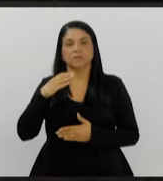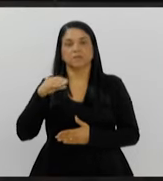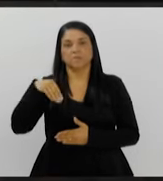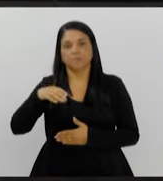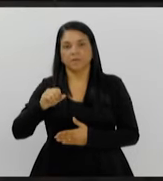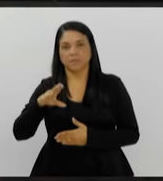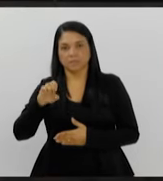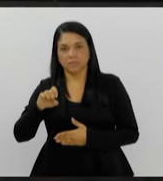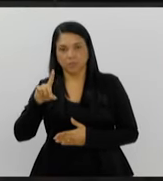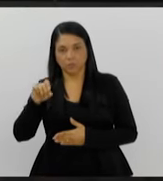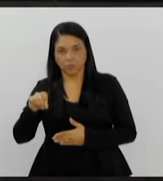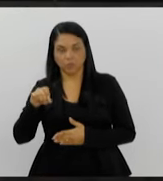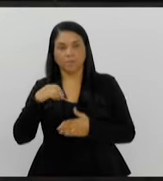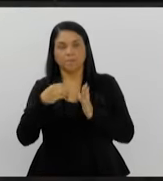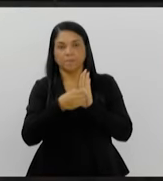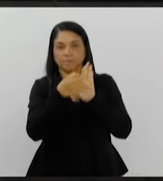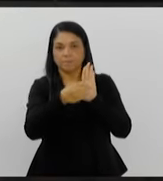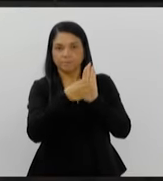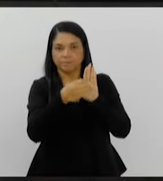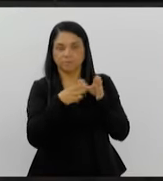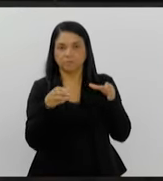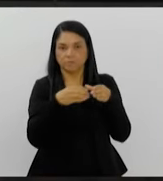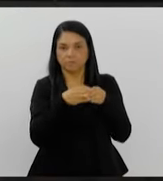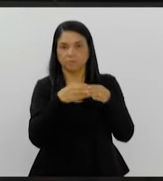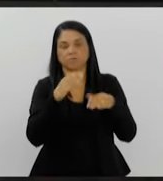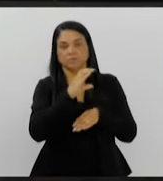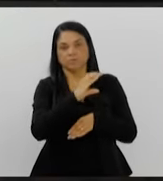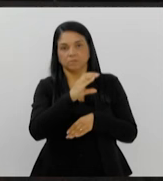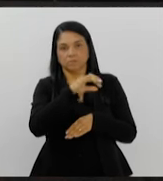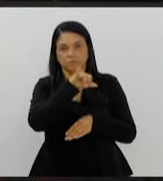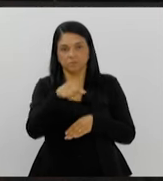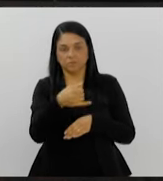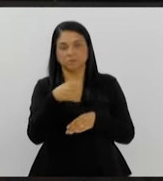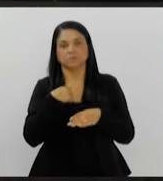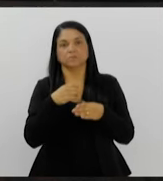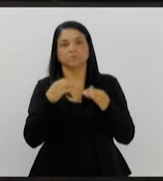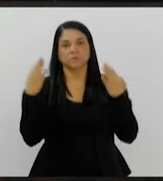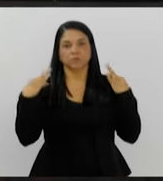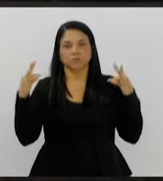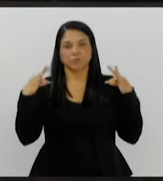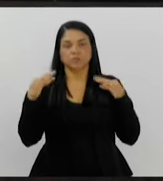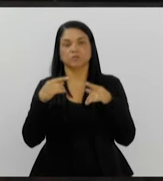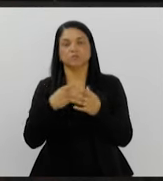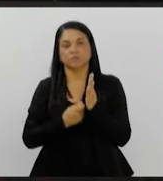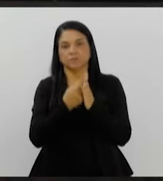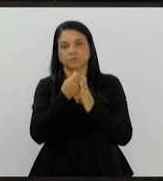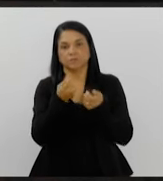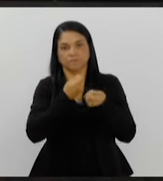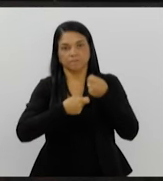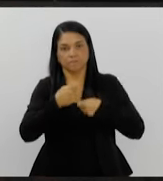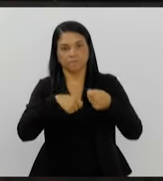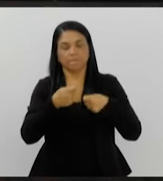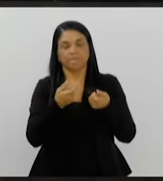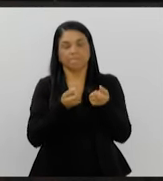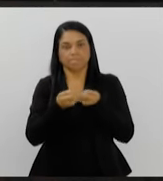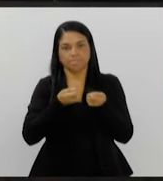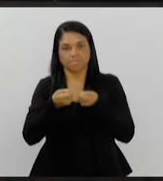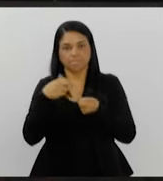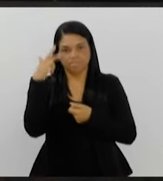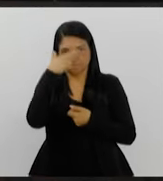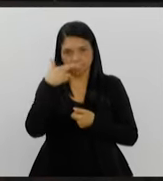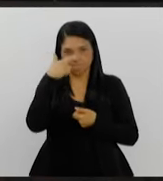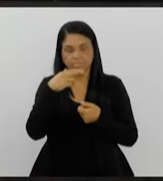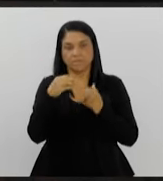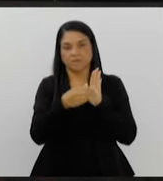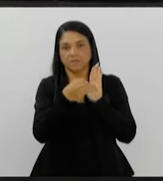Macedo pendendo de pareceres das comissões de constituição e Justiça de turismo de orçamento Finanças fiscalização financeiras emendas